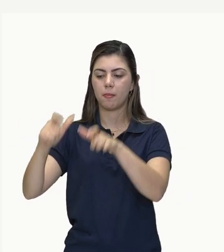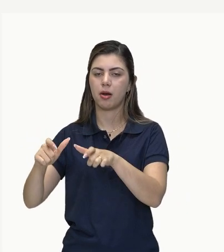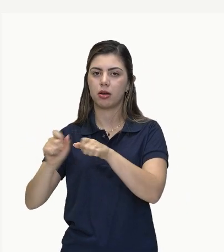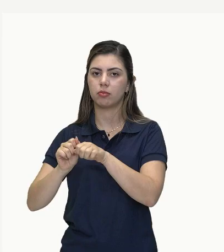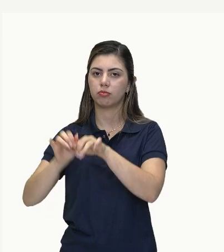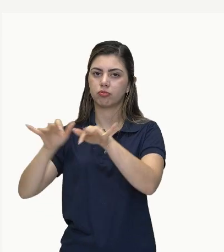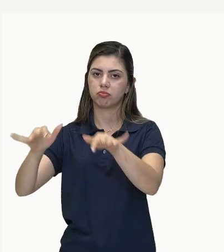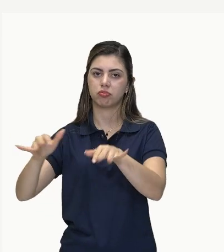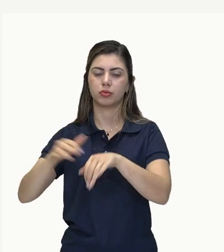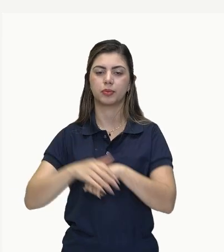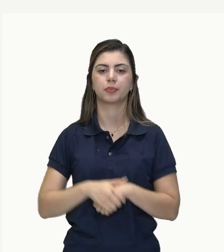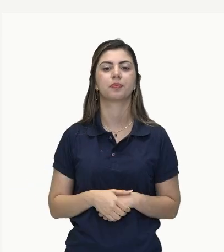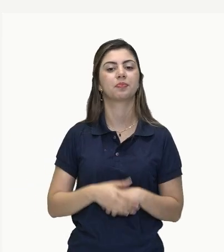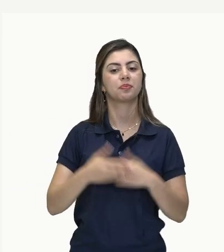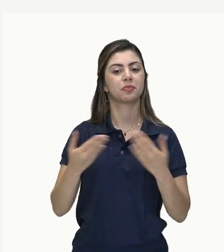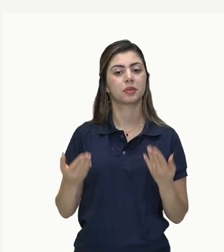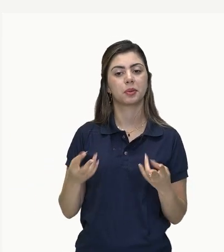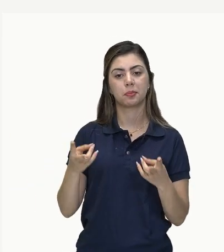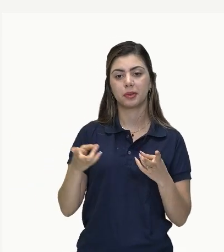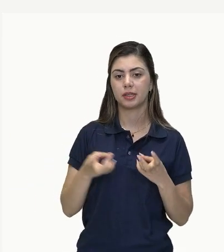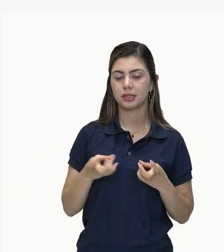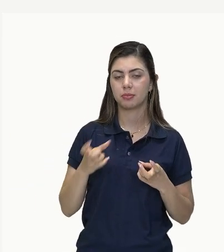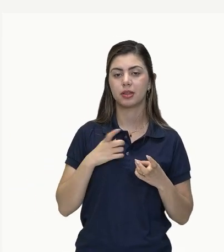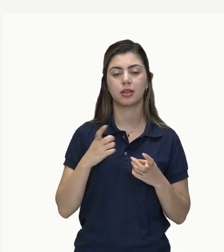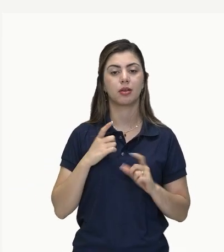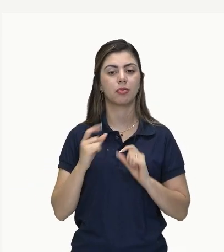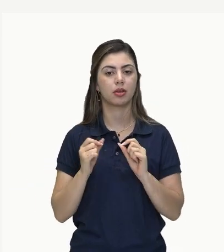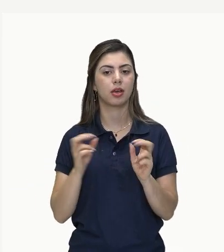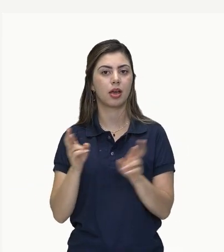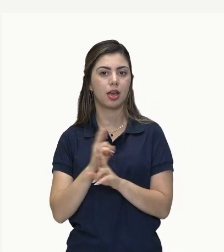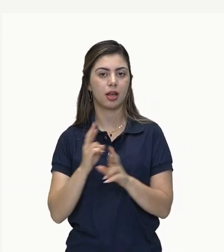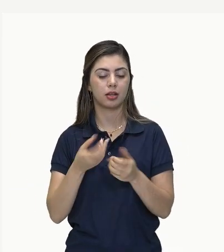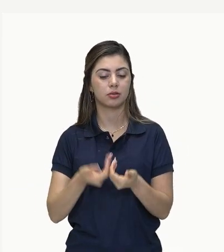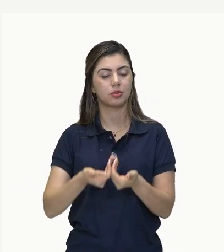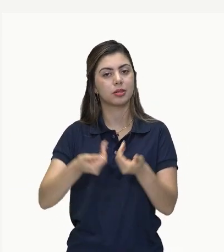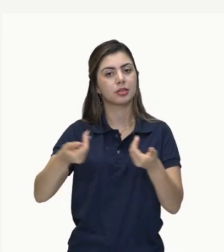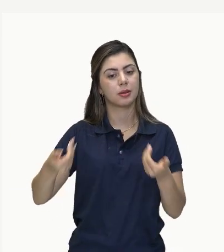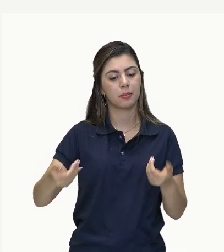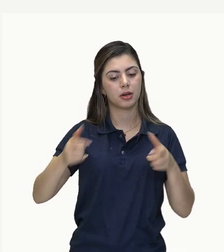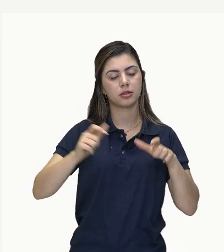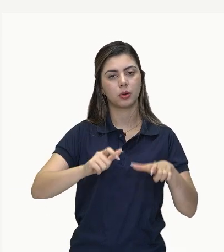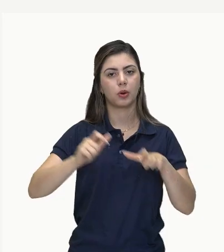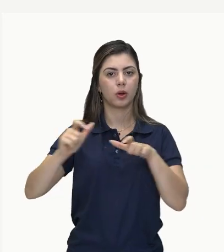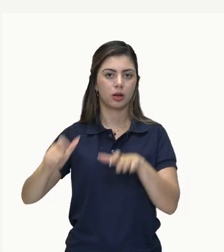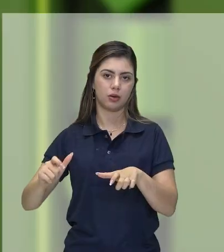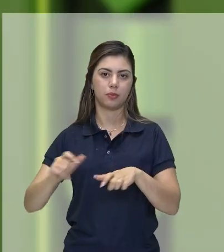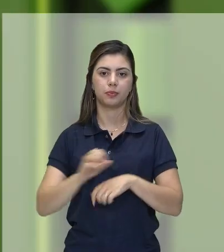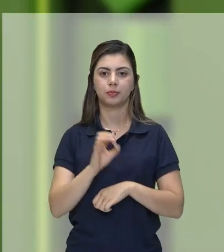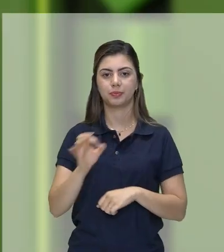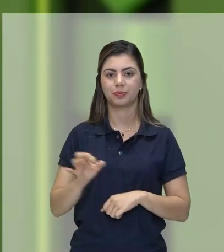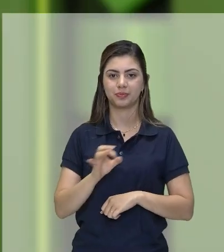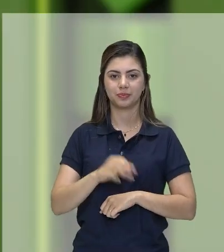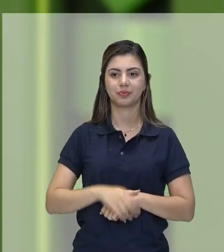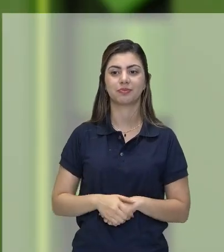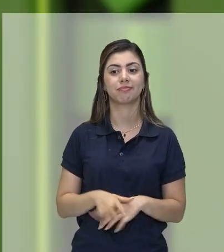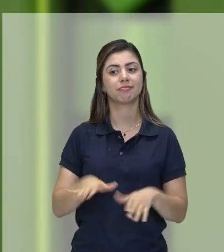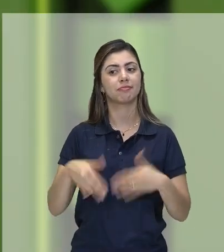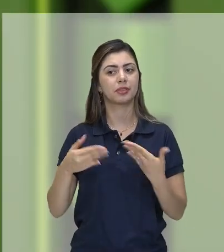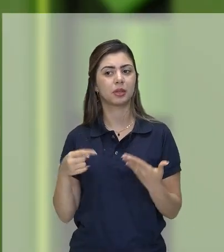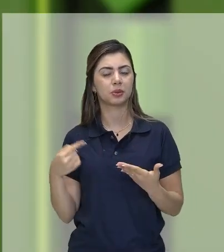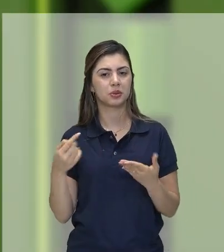habitada. Tá? Então, a gente observa que aqui também tem uma relação com o isolamento geográfico nesse processo. Então,